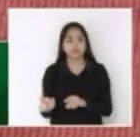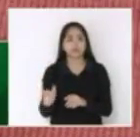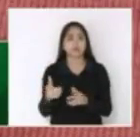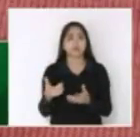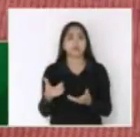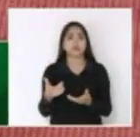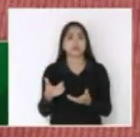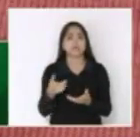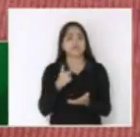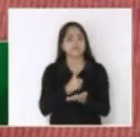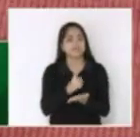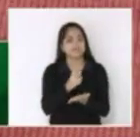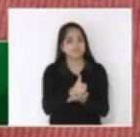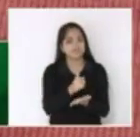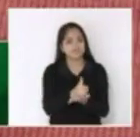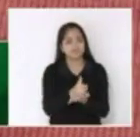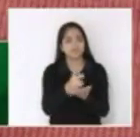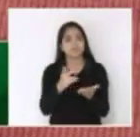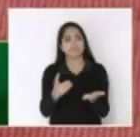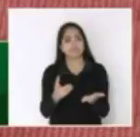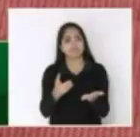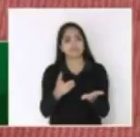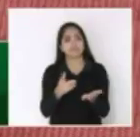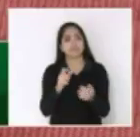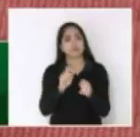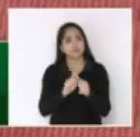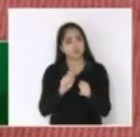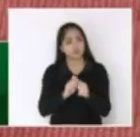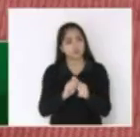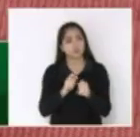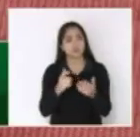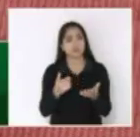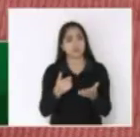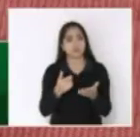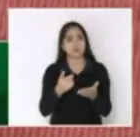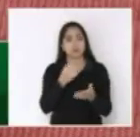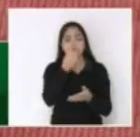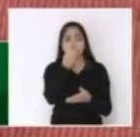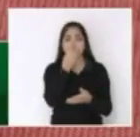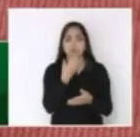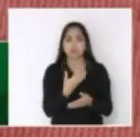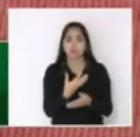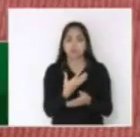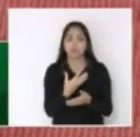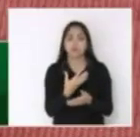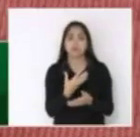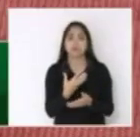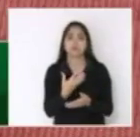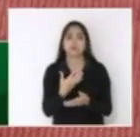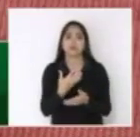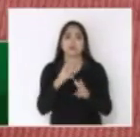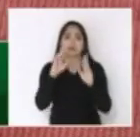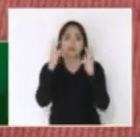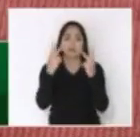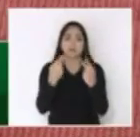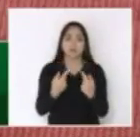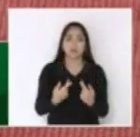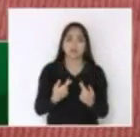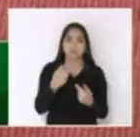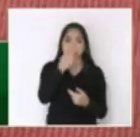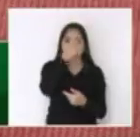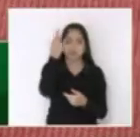porque faz muito bem para o ser humano, faz muito bem para a alma. Então,